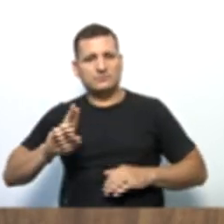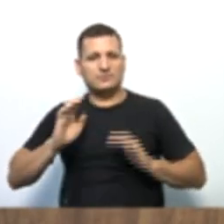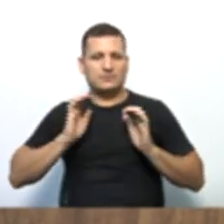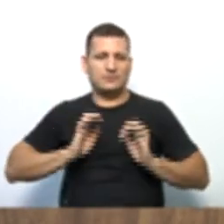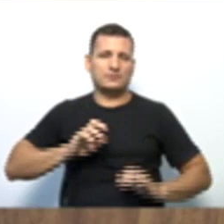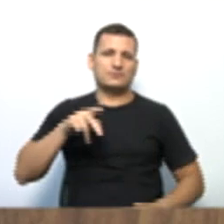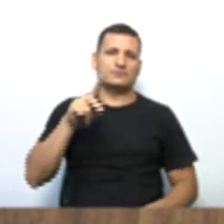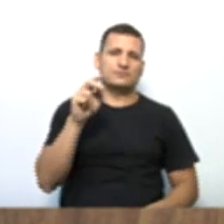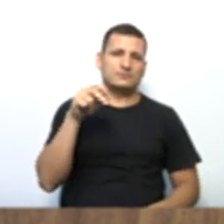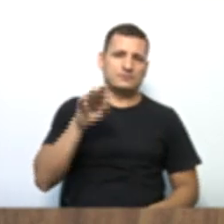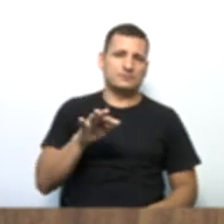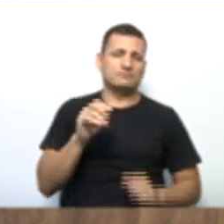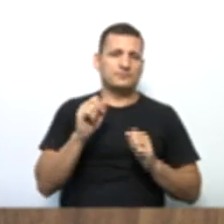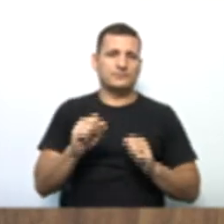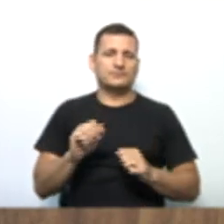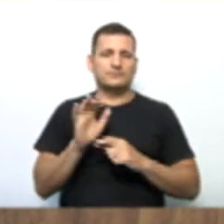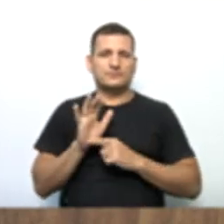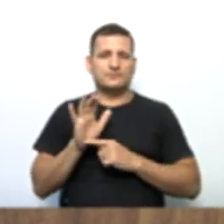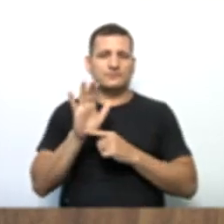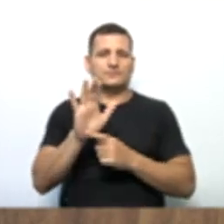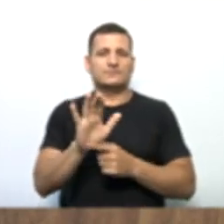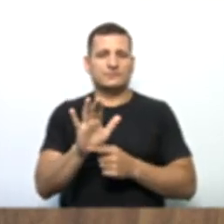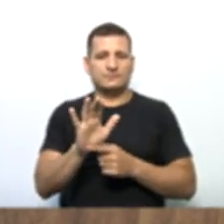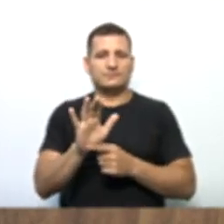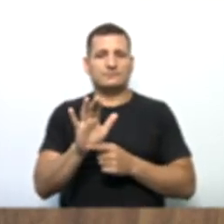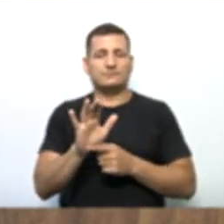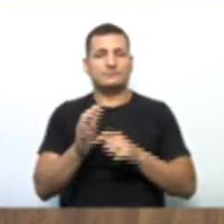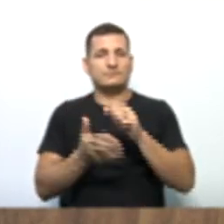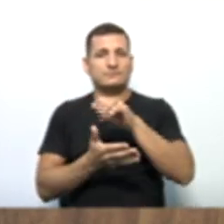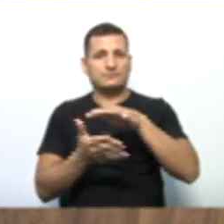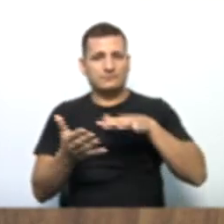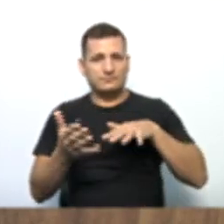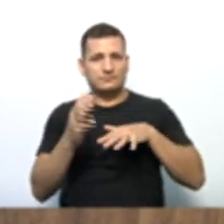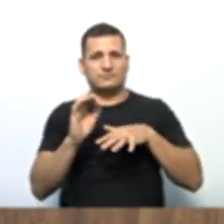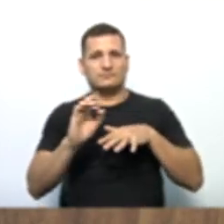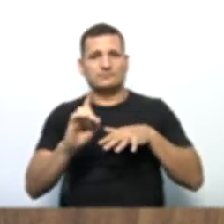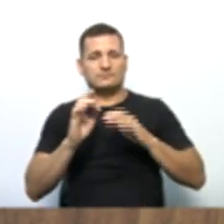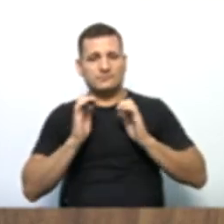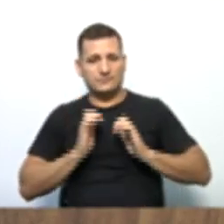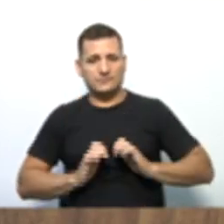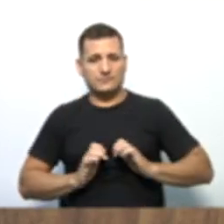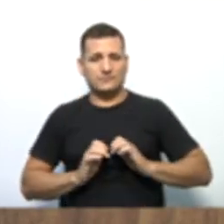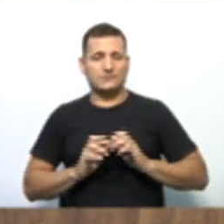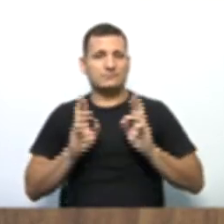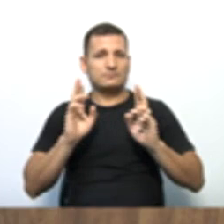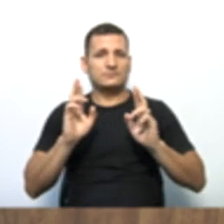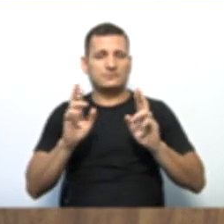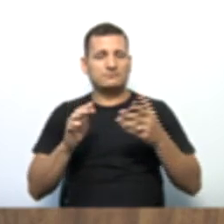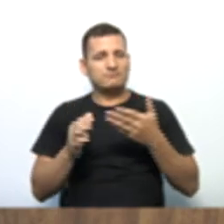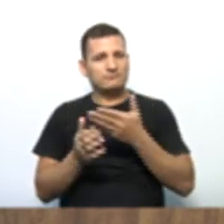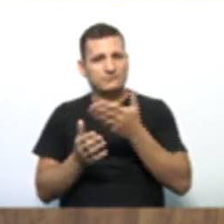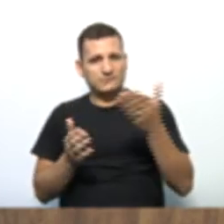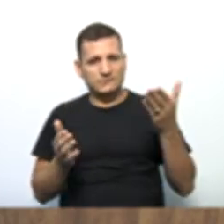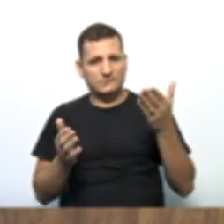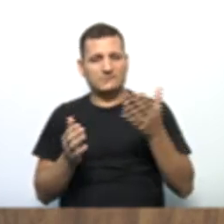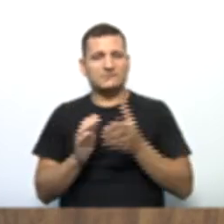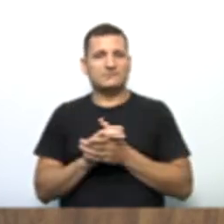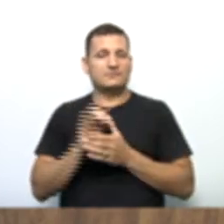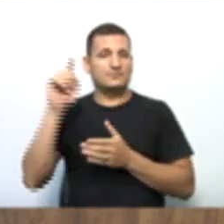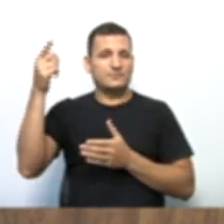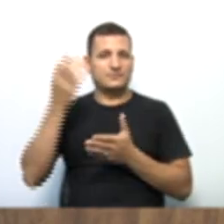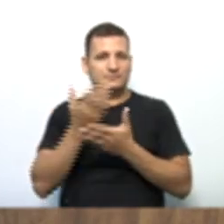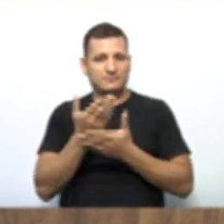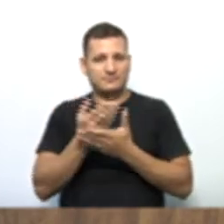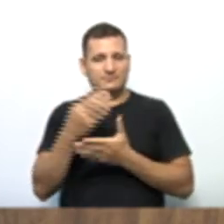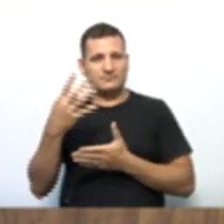kantiana, possam aí contribuir para essa atividade do Código de Ética, né? E a gente espera ansiosamente para que vocês estejam com a gente na aula